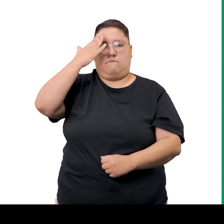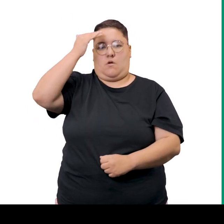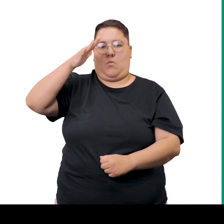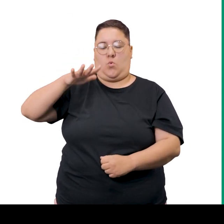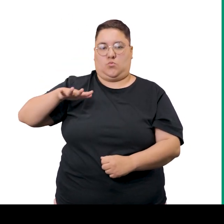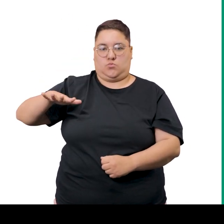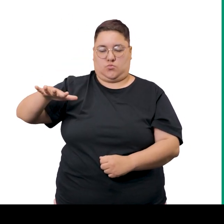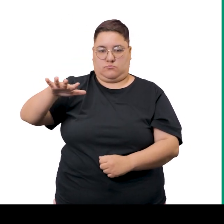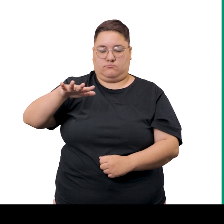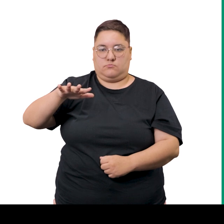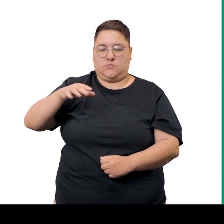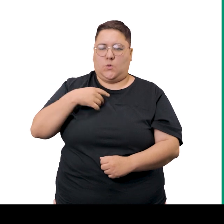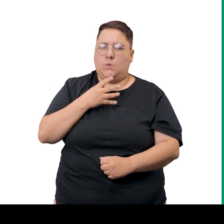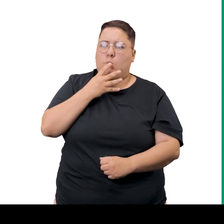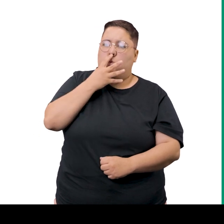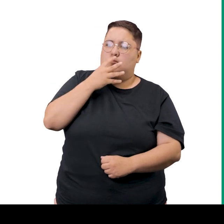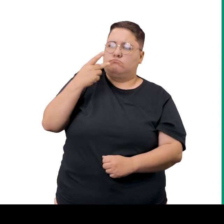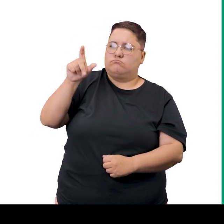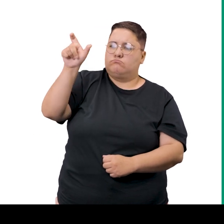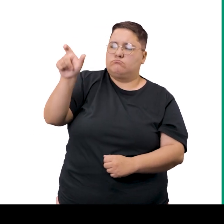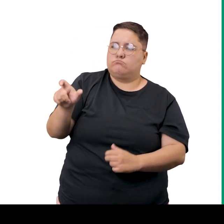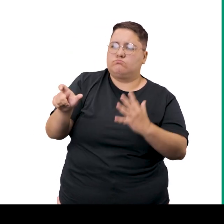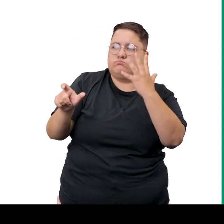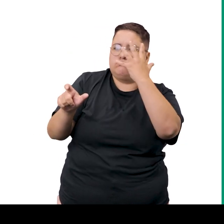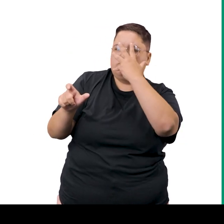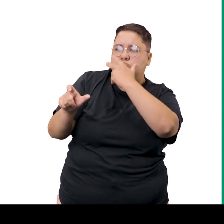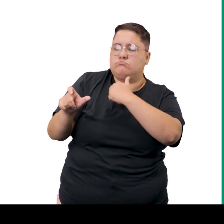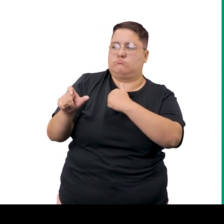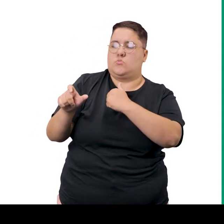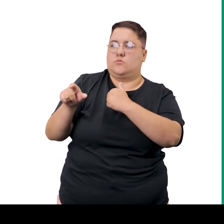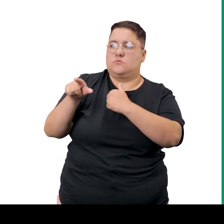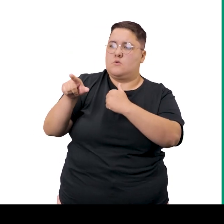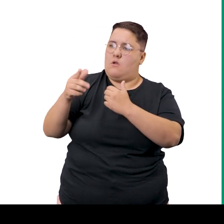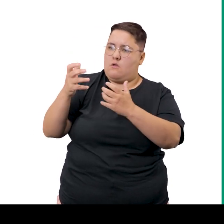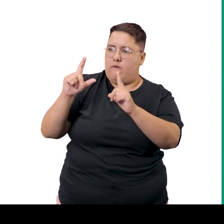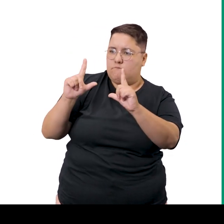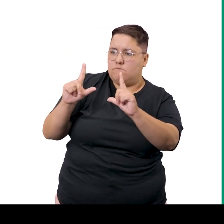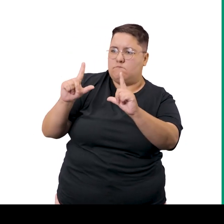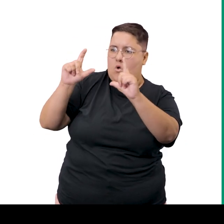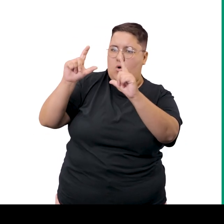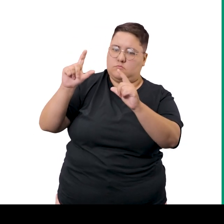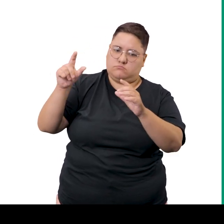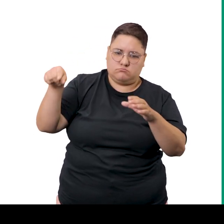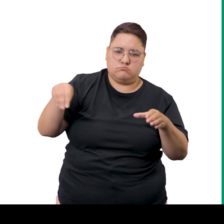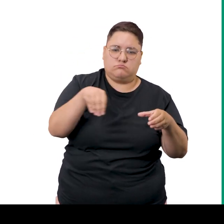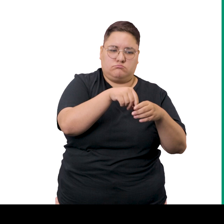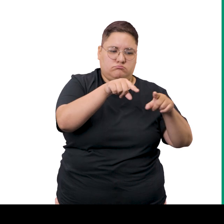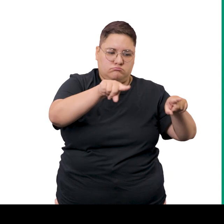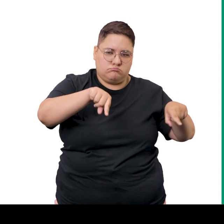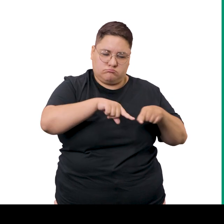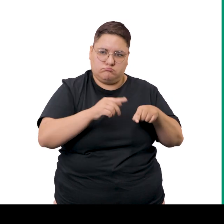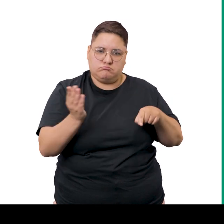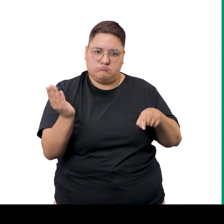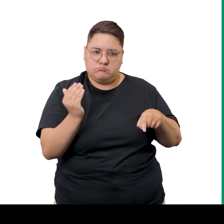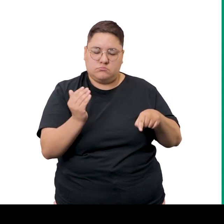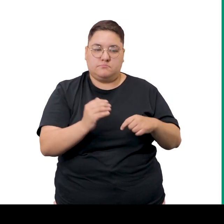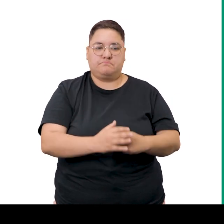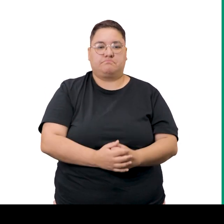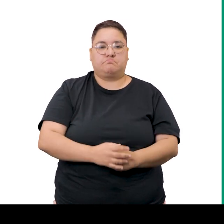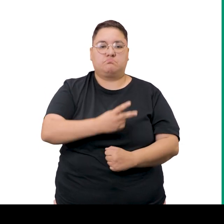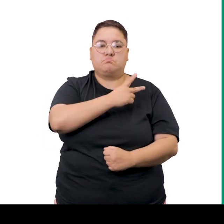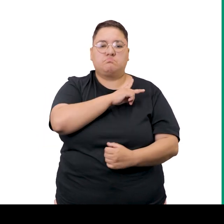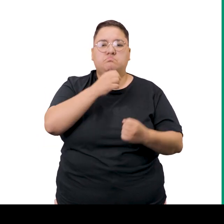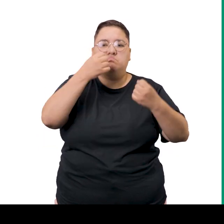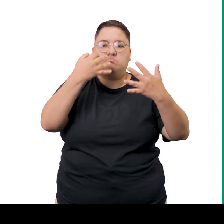com a sua personalidade e beleza e perguntou se ela queria ser fotografada em seu estúdio. Opie a descreve